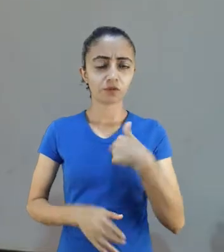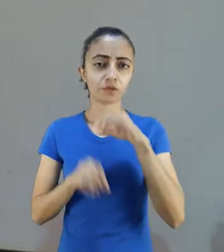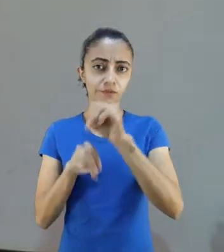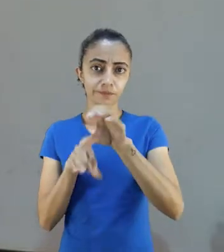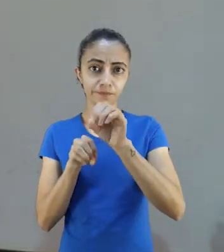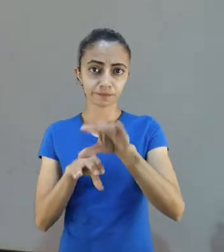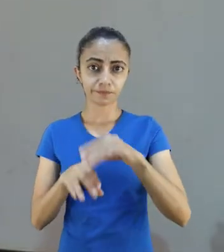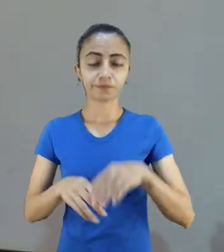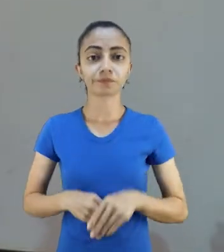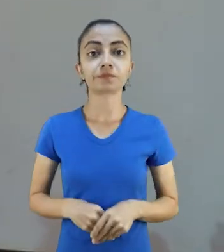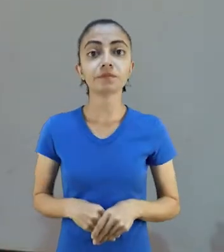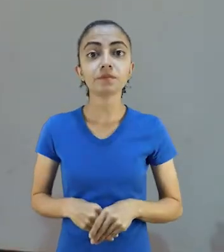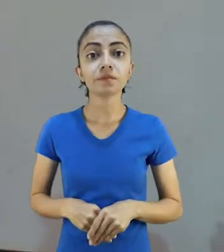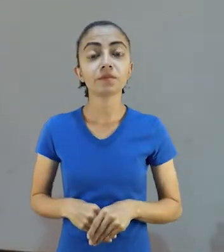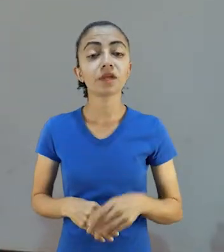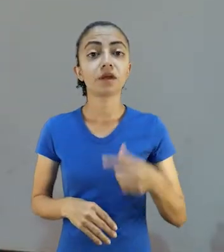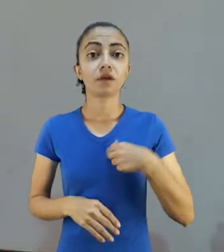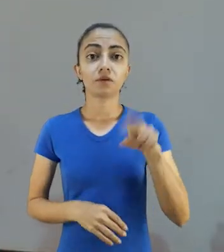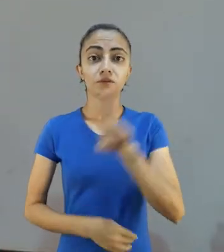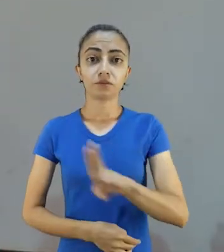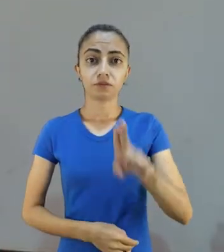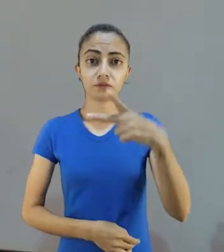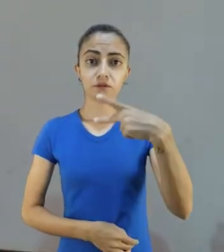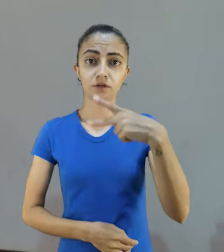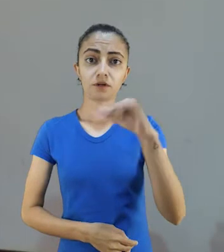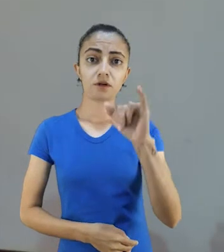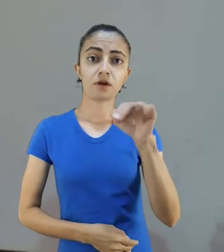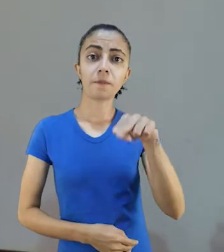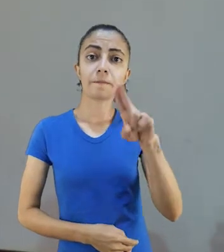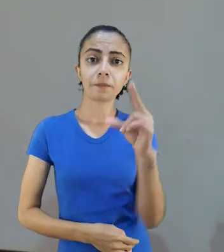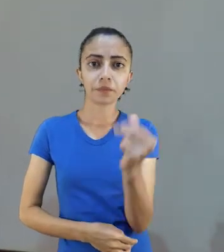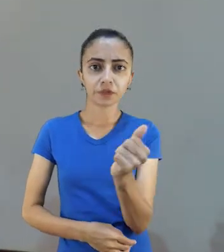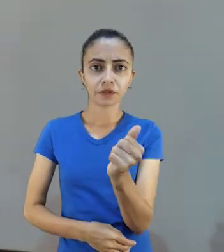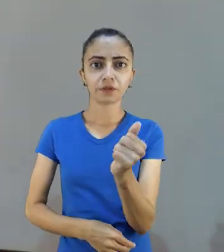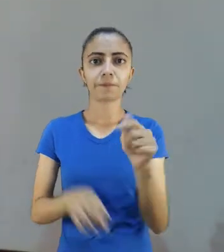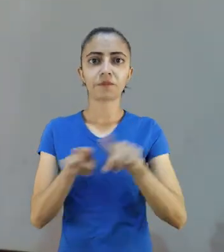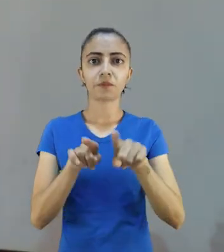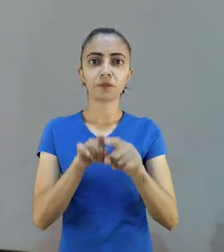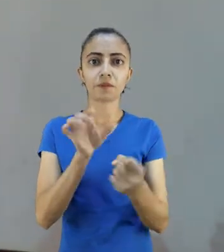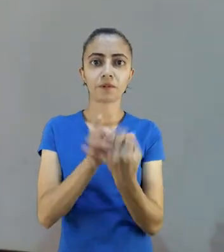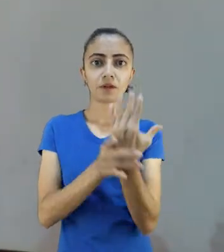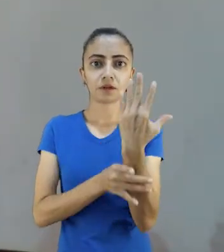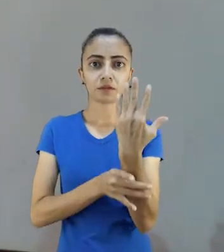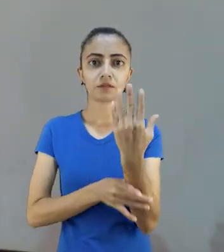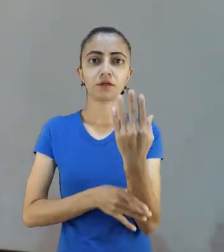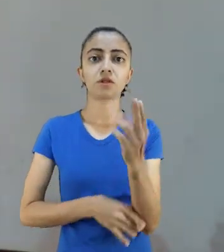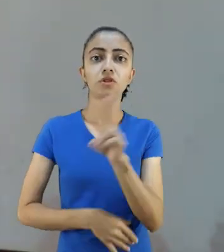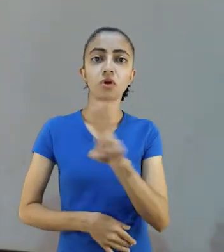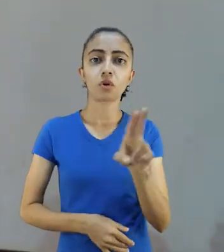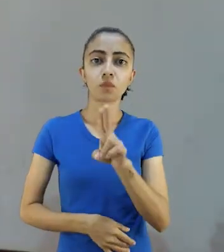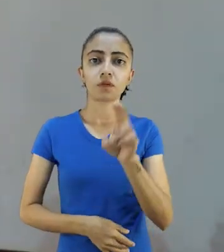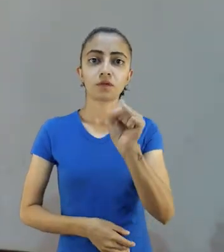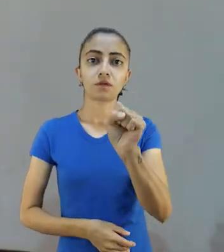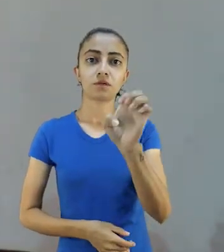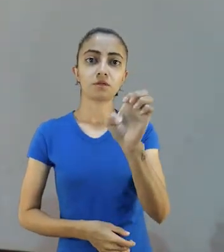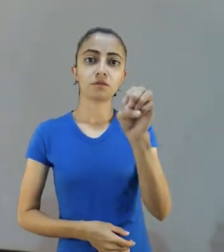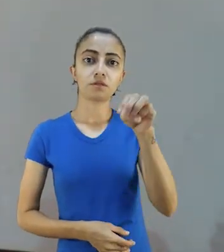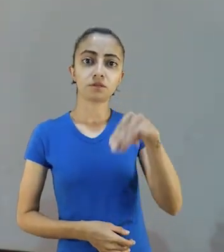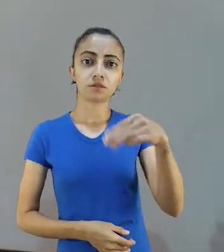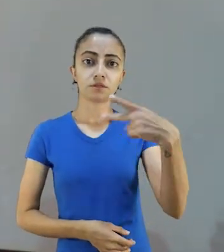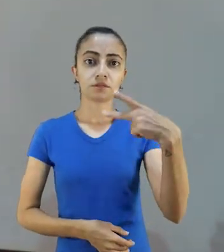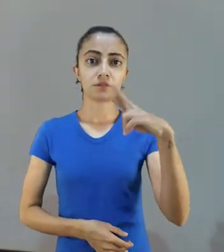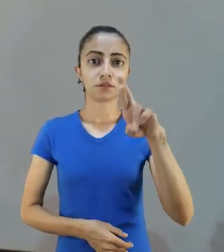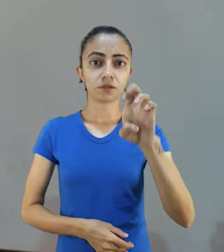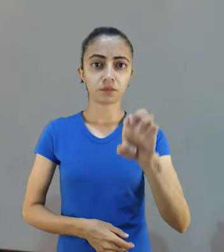vou usar pinha, vou usar sempre vivinha pintada,